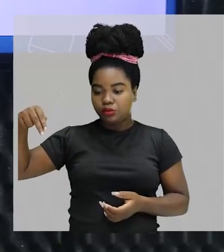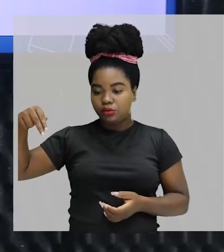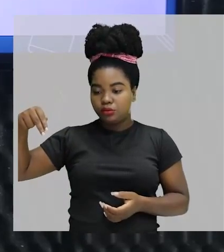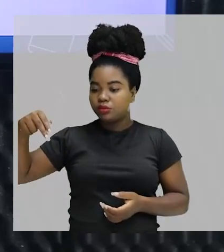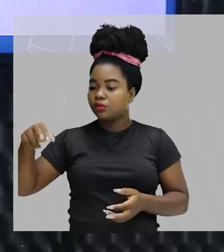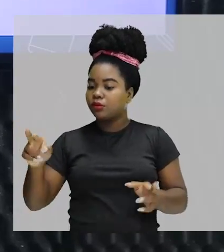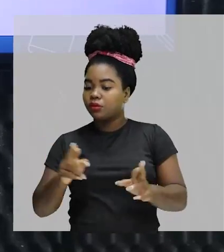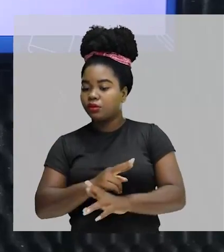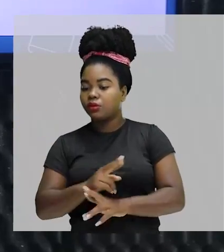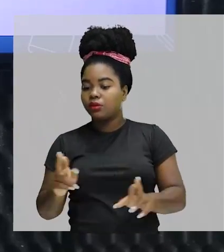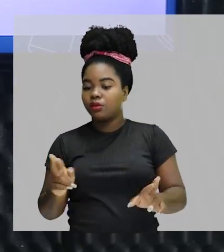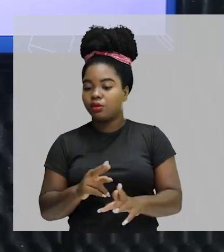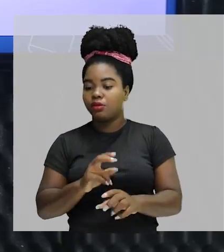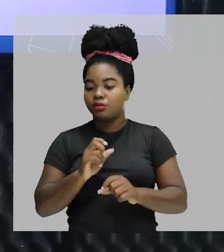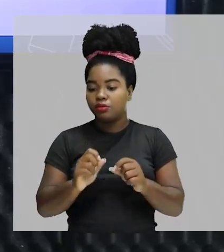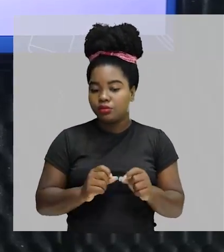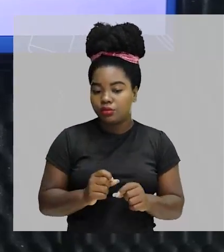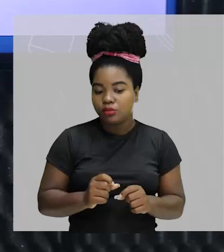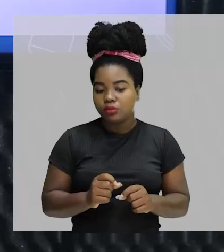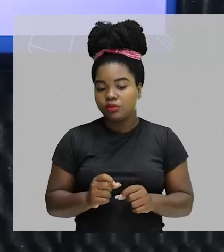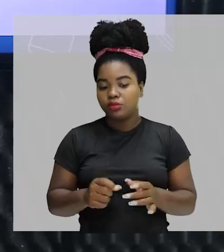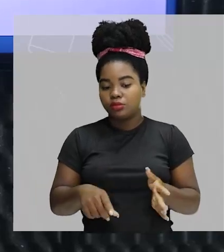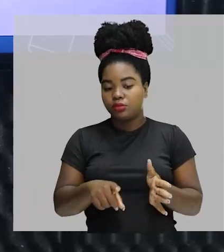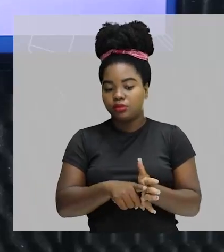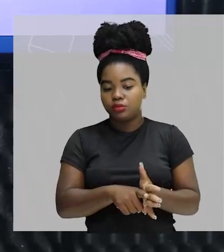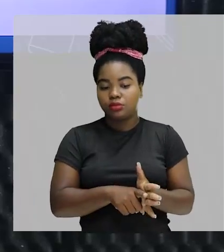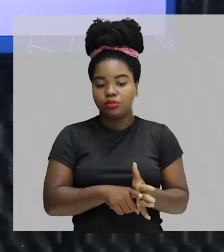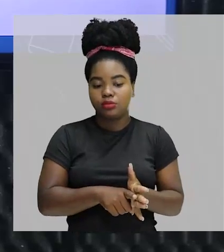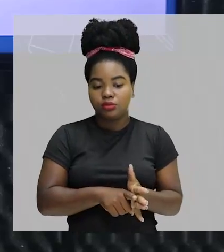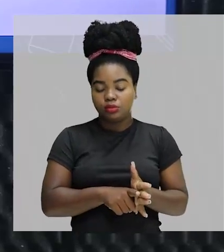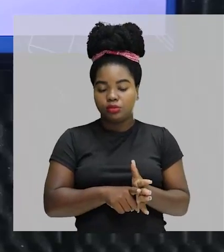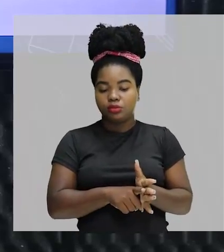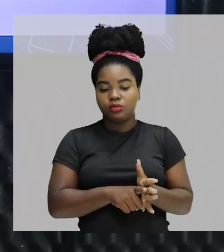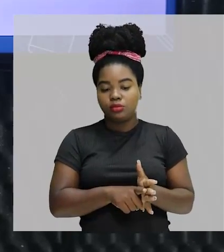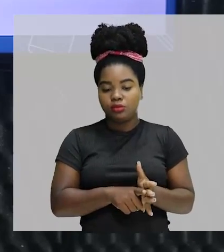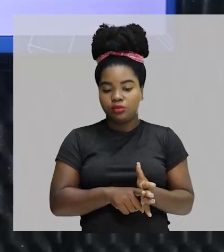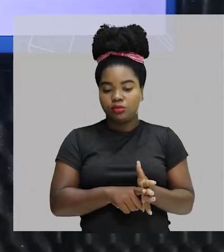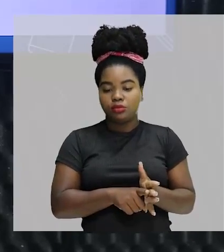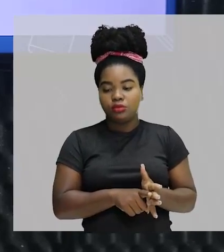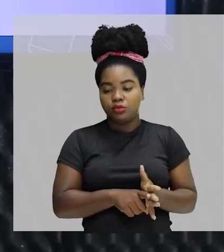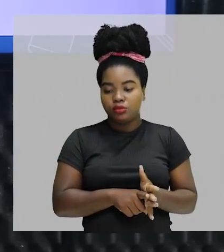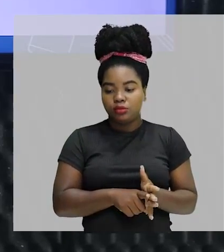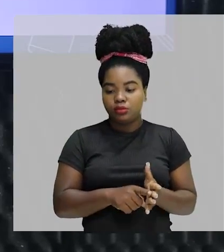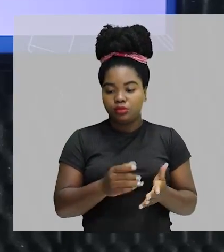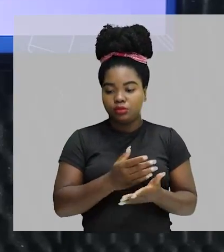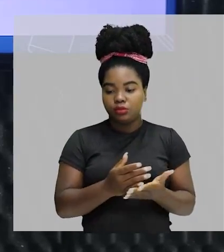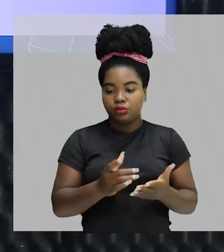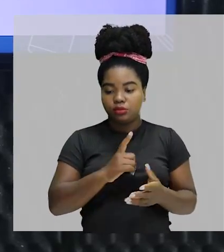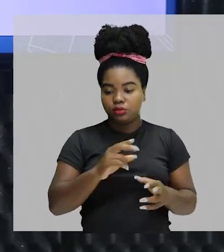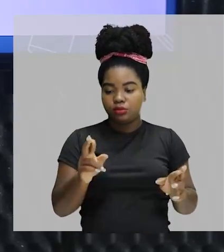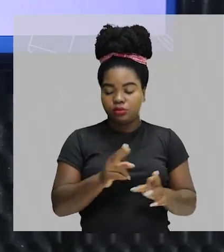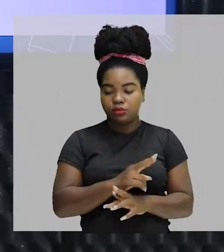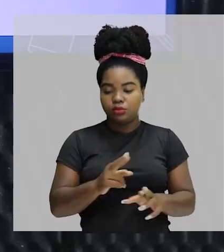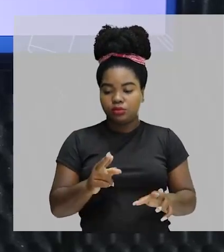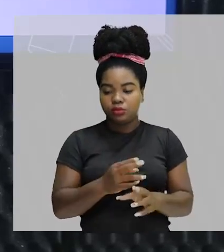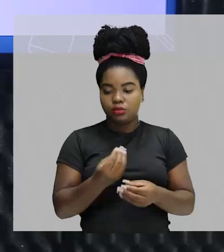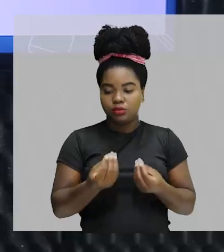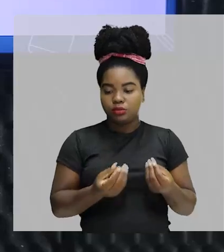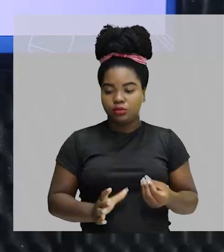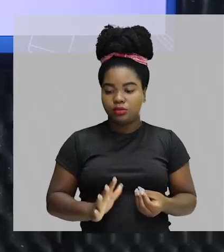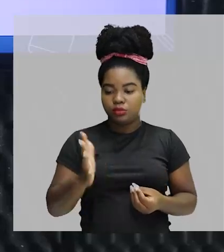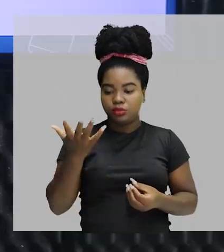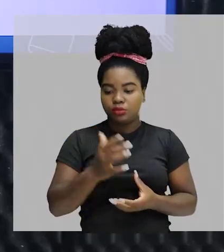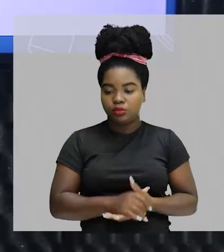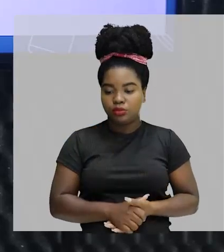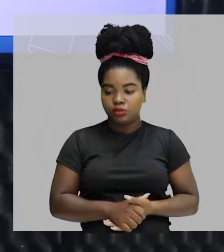está relacionado justamente à subtração dos índices que estão relacionados à posição dos termos